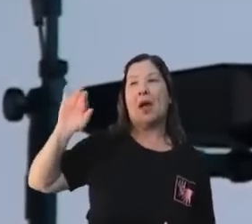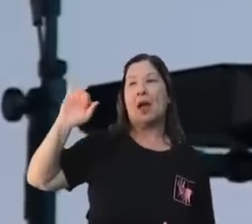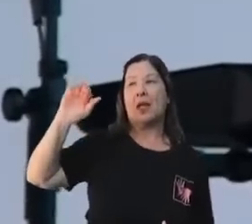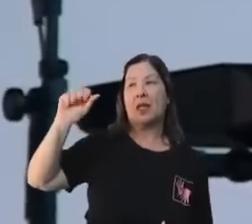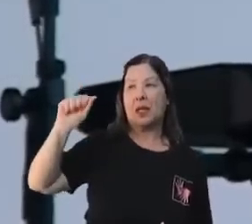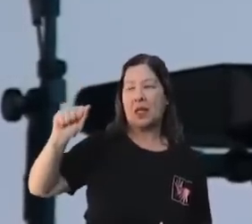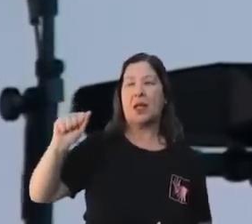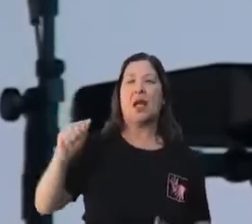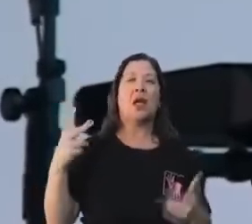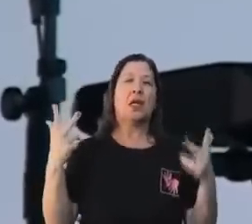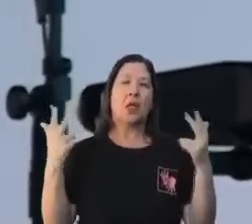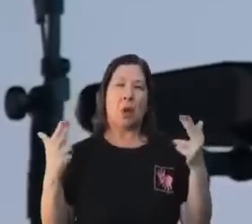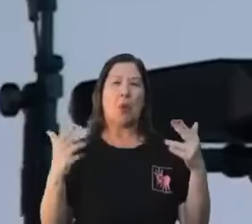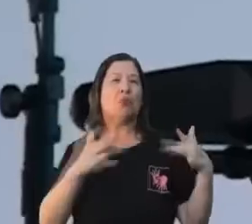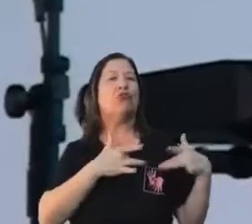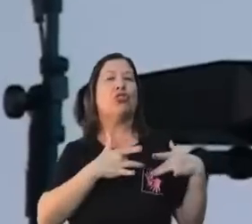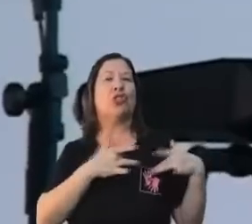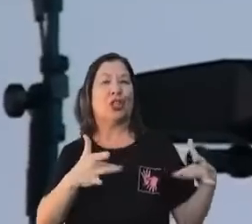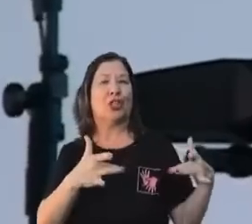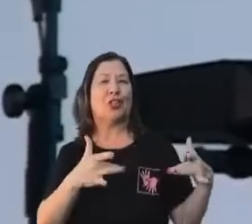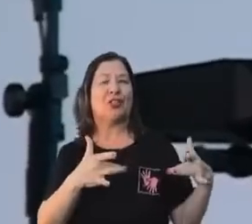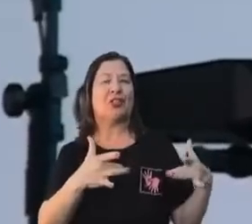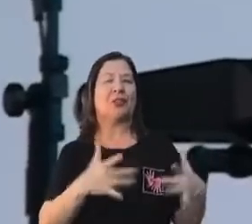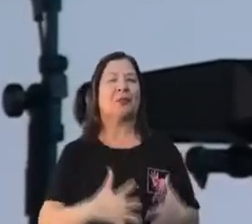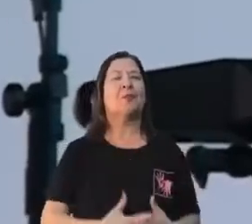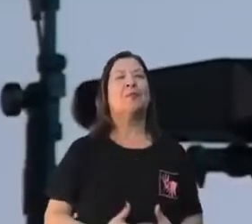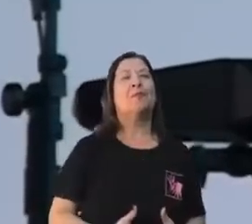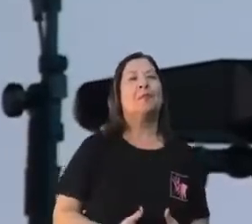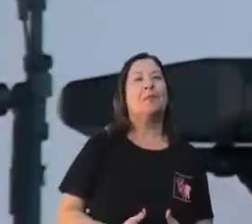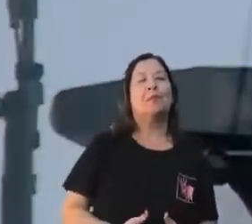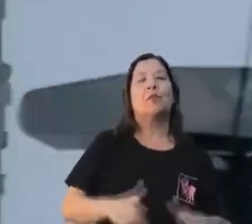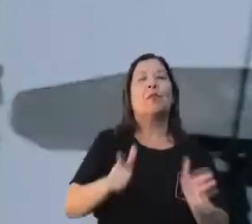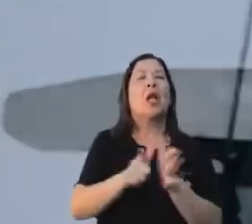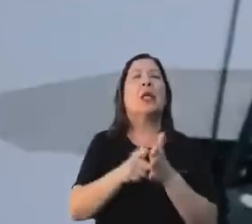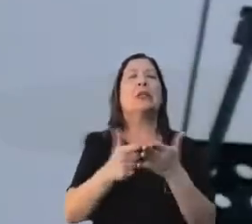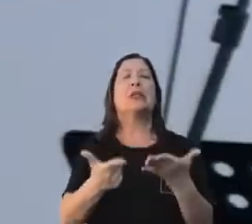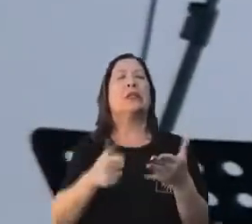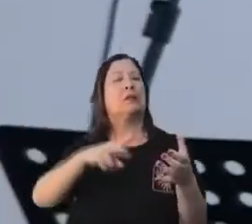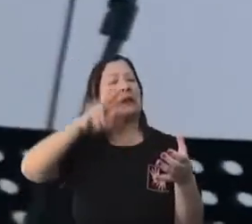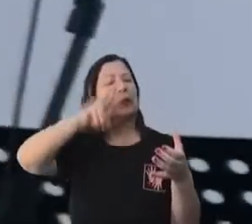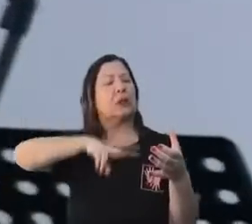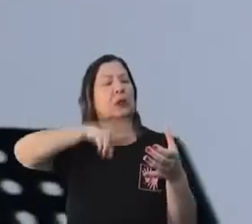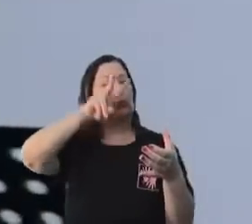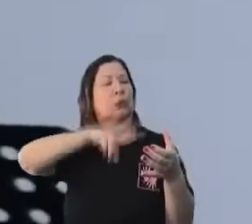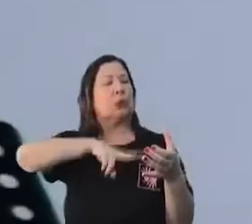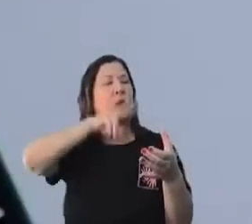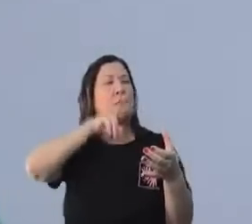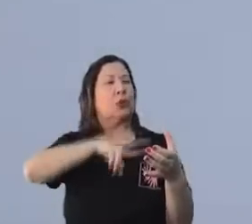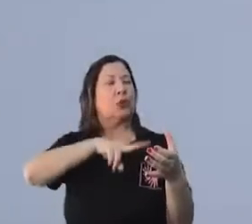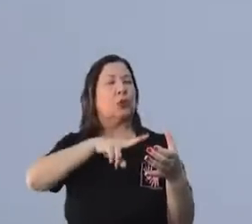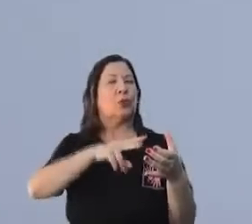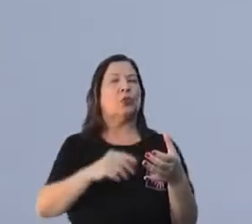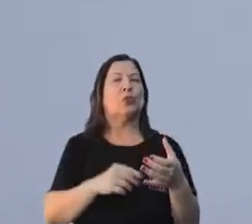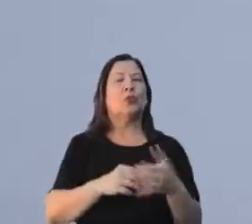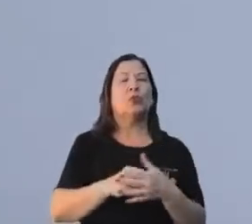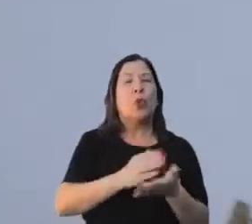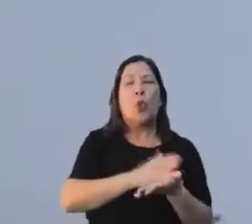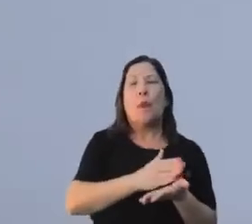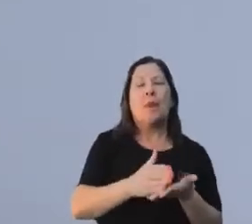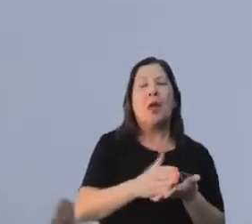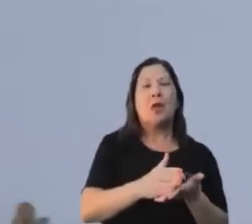Eu li há pouco tempo um livro, que a introdução do livro valeu para mim o livro, porque ele ilustra o